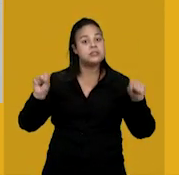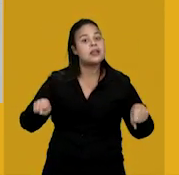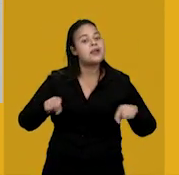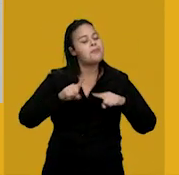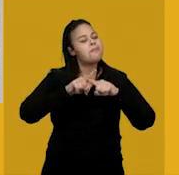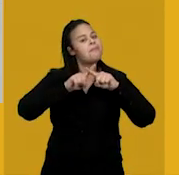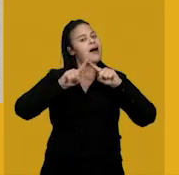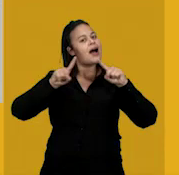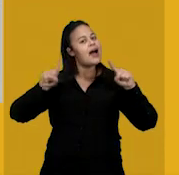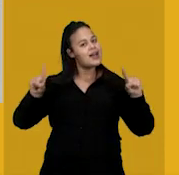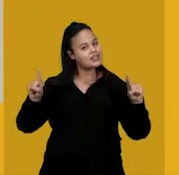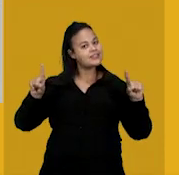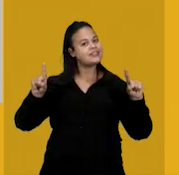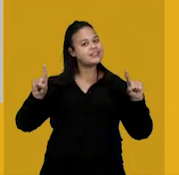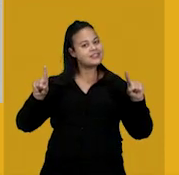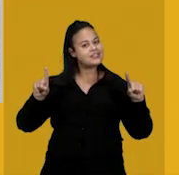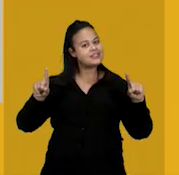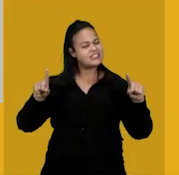de divulgar,